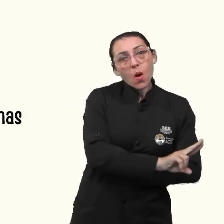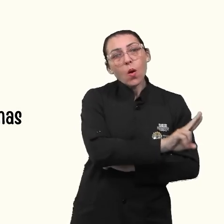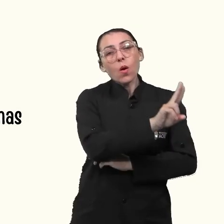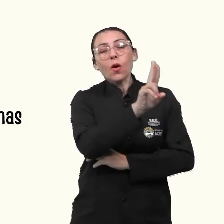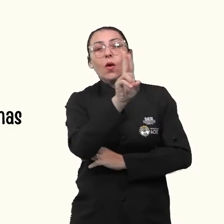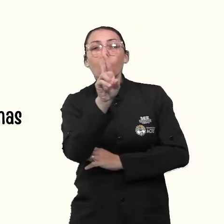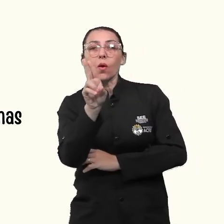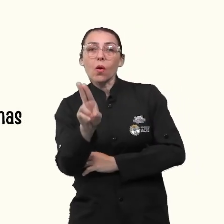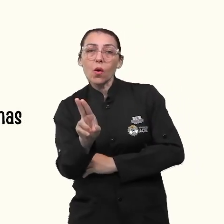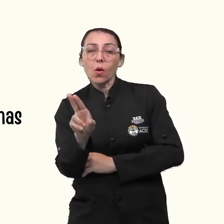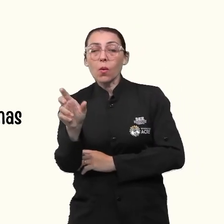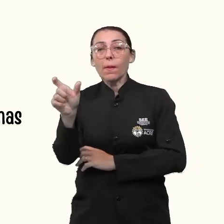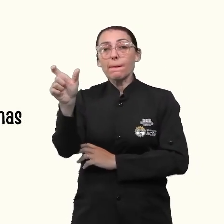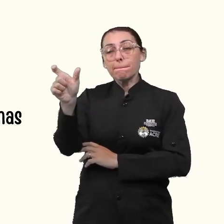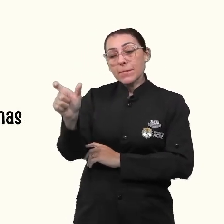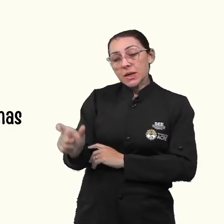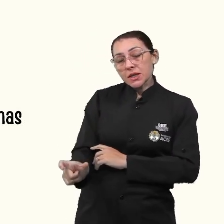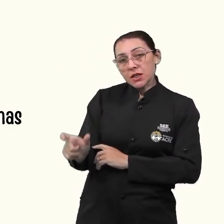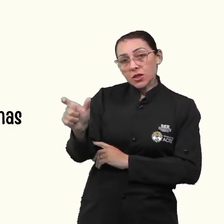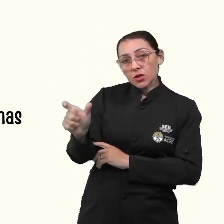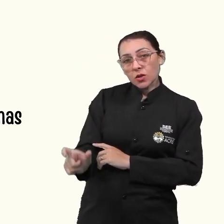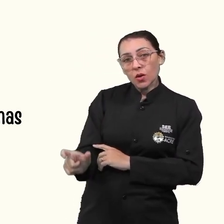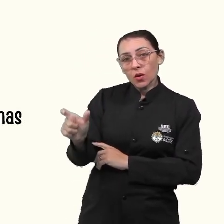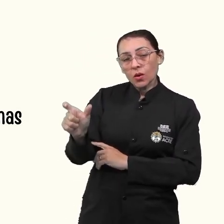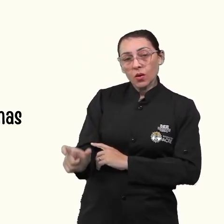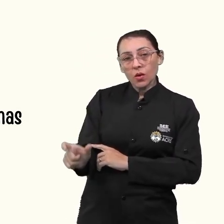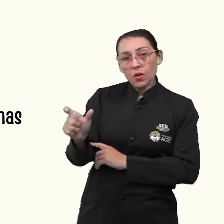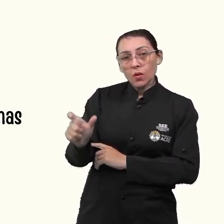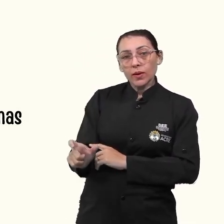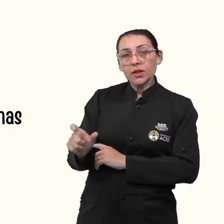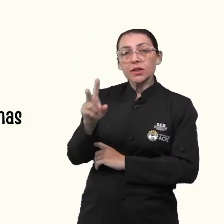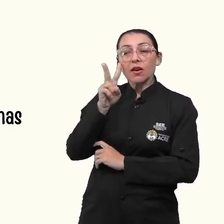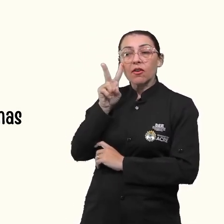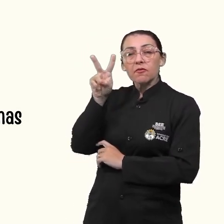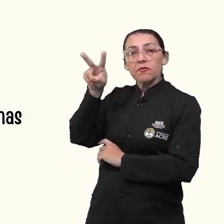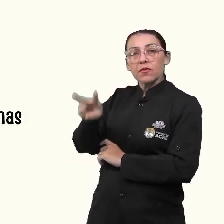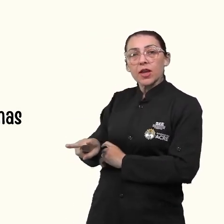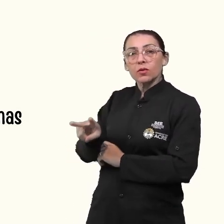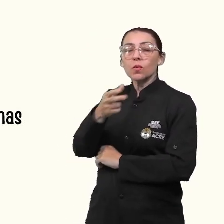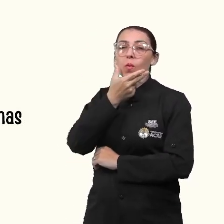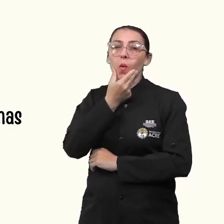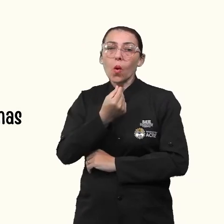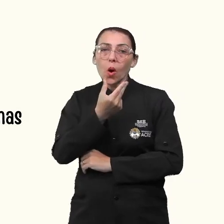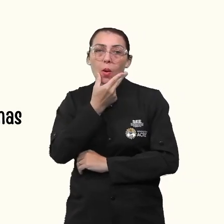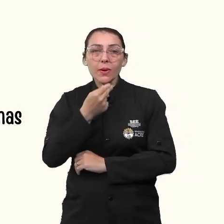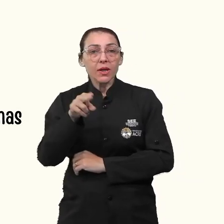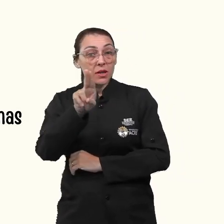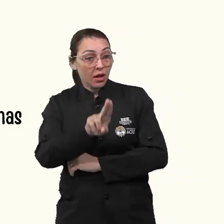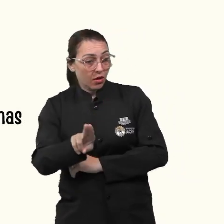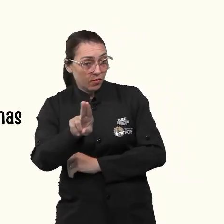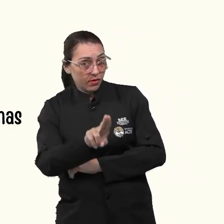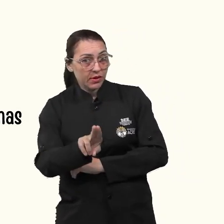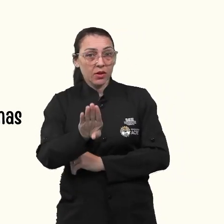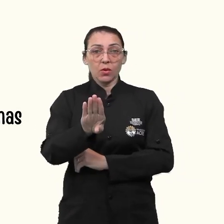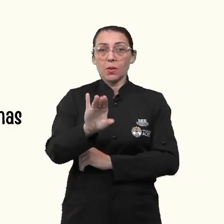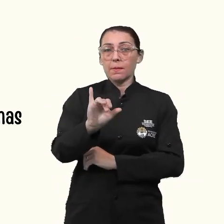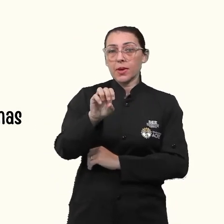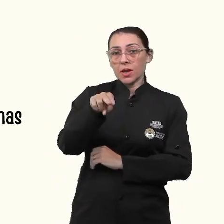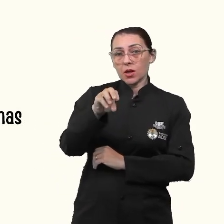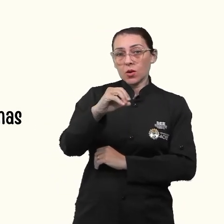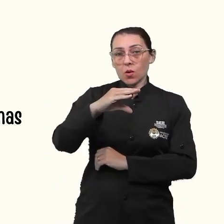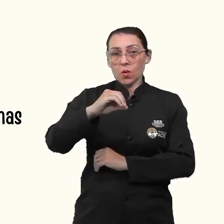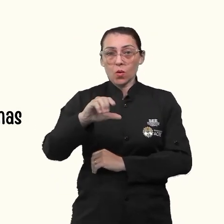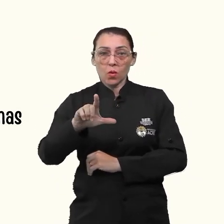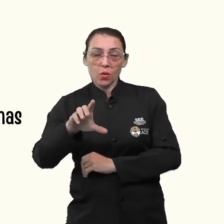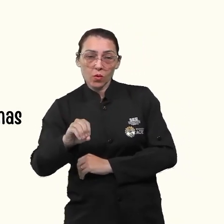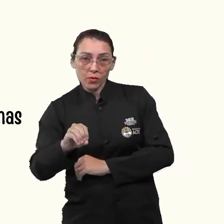ou será que era a pessoa que estava visualizando o homem que estava usando esse